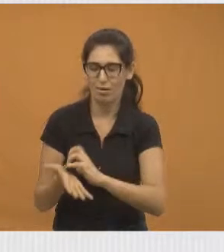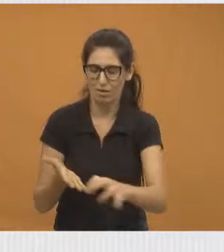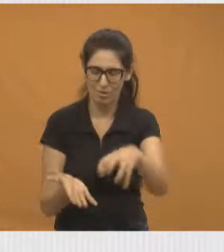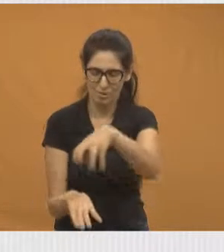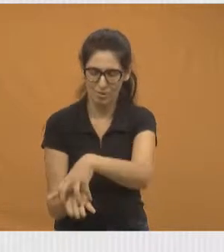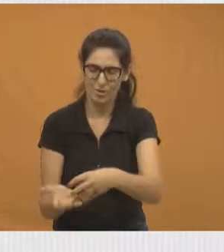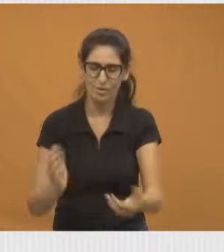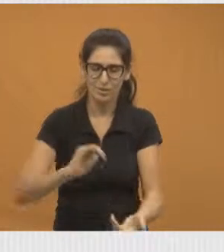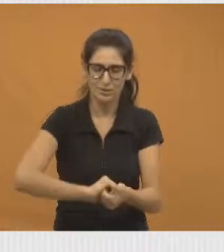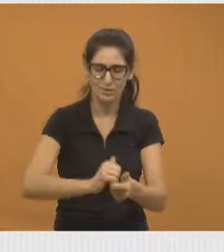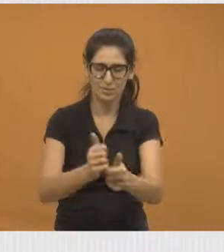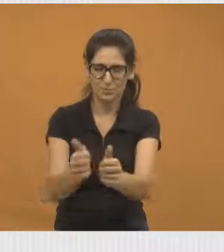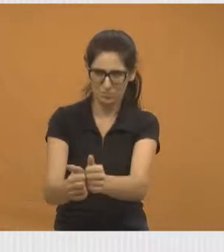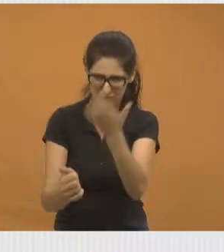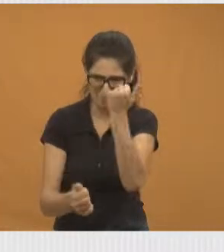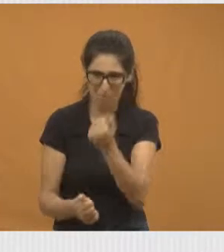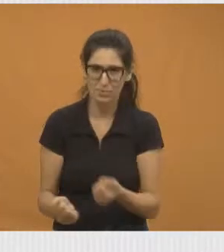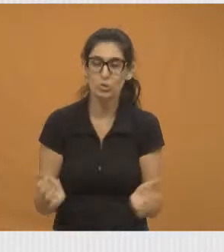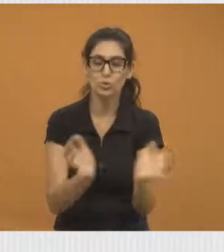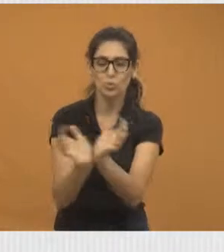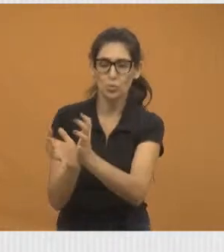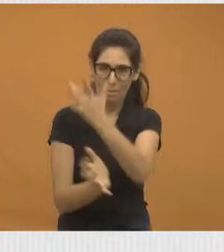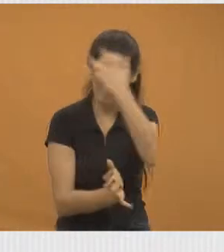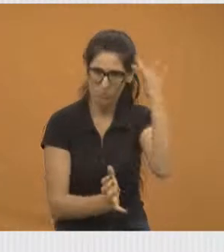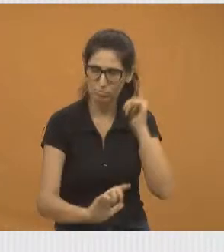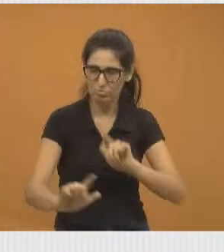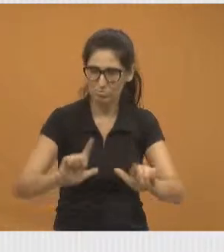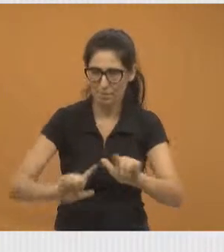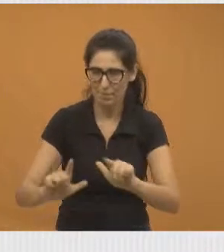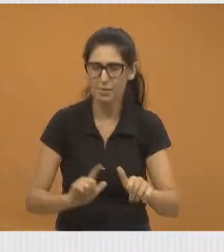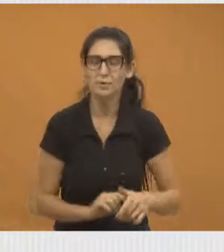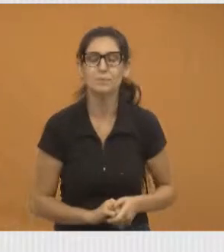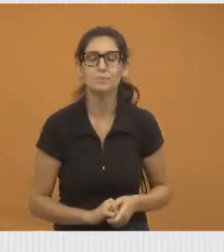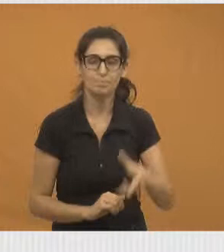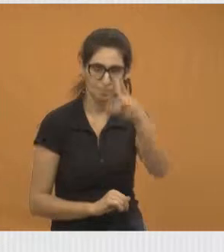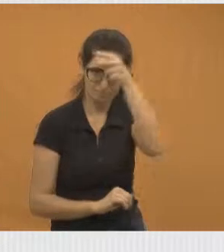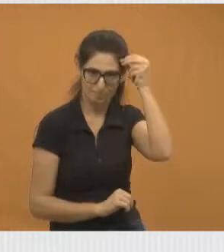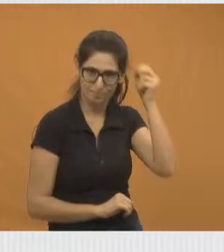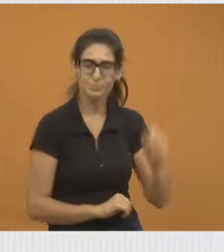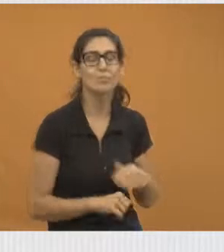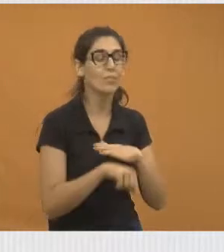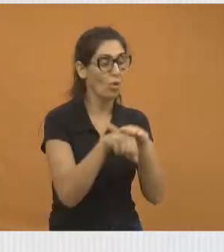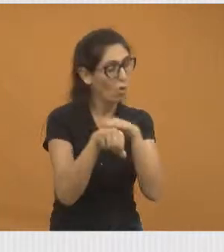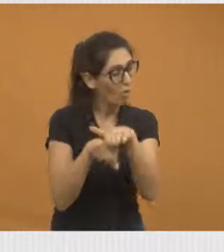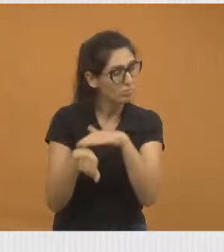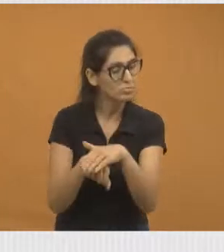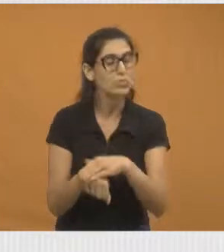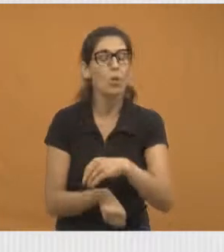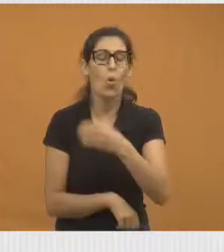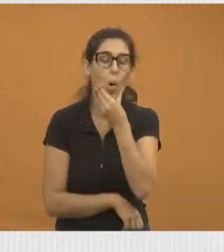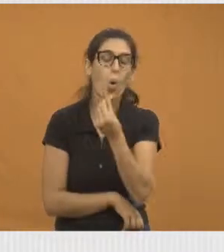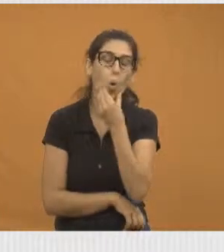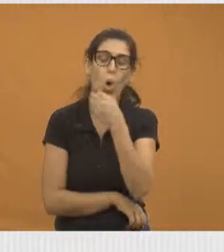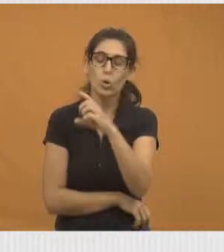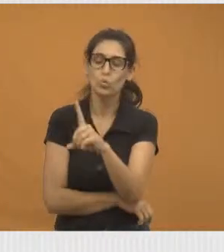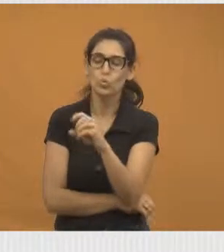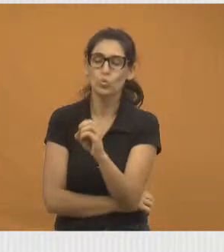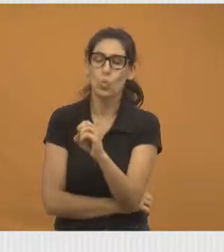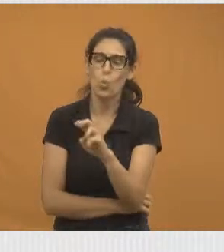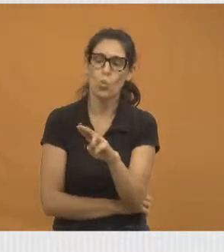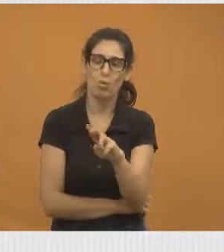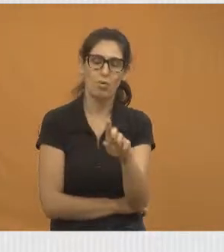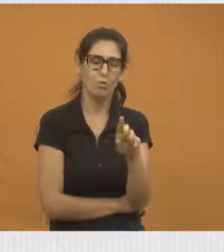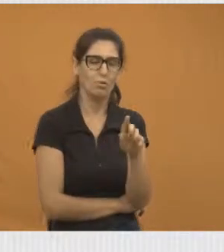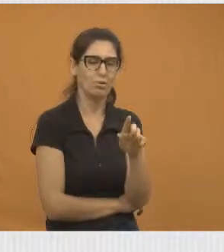equipe que faz a companhia ele lá mas não posso deixar de agradecer aqui estive lá conversando com os nosso amigos o douglinhas o rogerinho